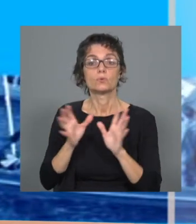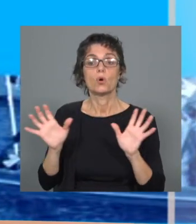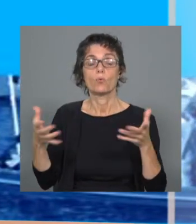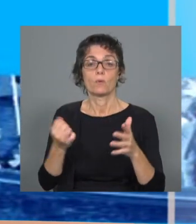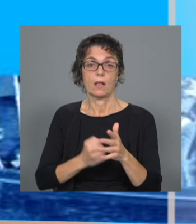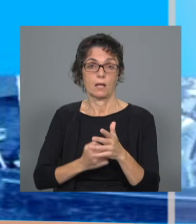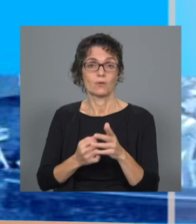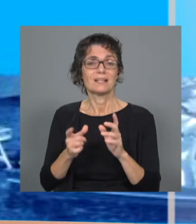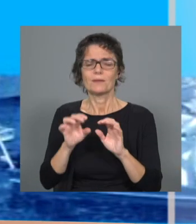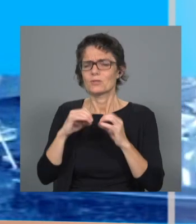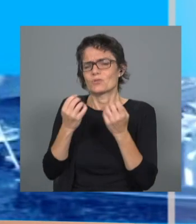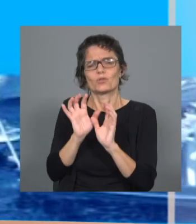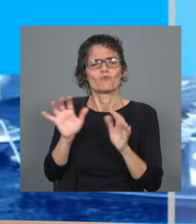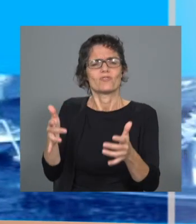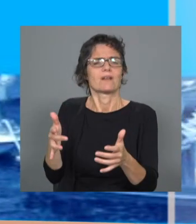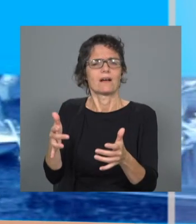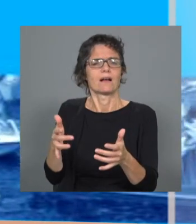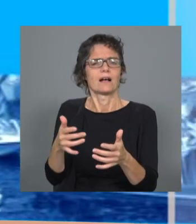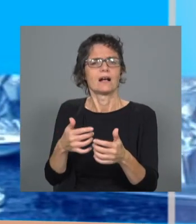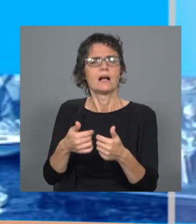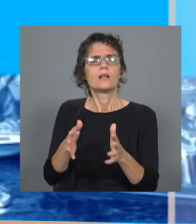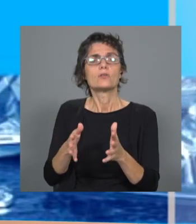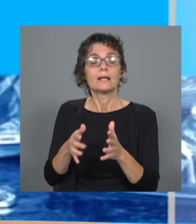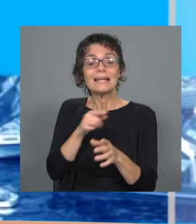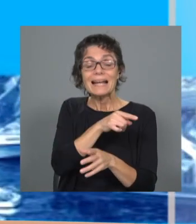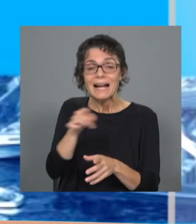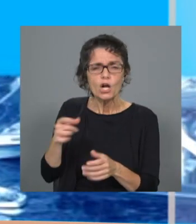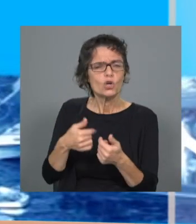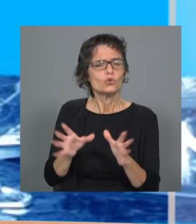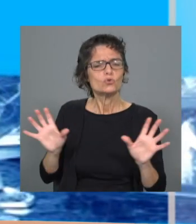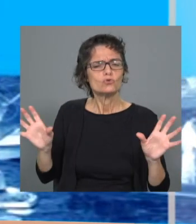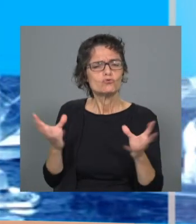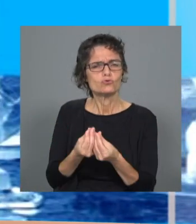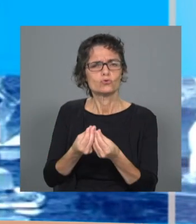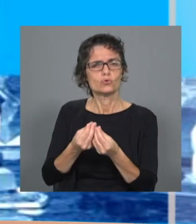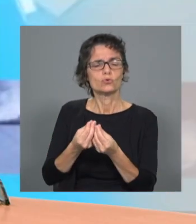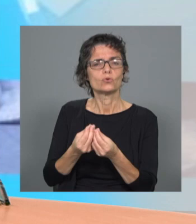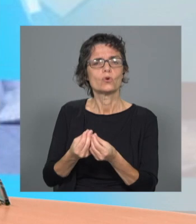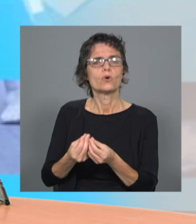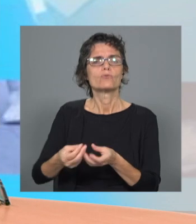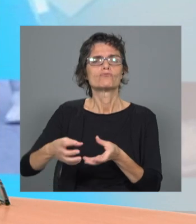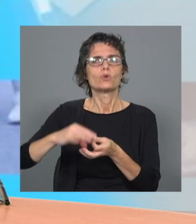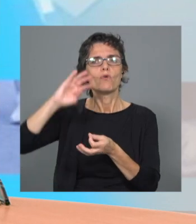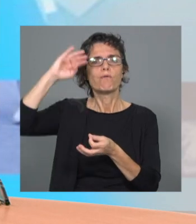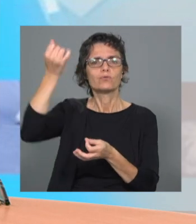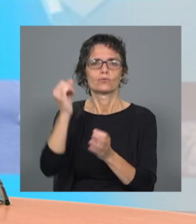também toda a sociedade, em relação ao que pode ou deve ser o futuro da Igreja Católica, vão ser ouvidos. E a partir disso, sim,